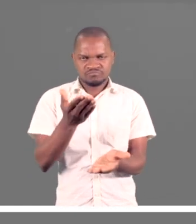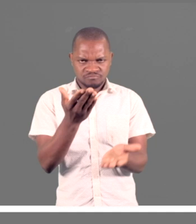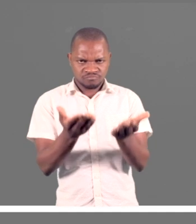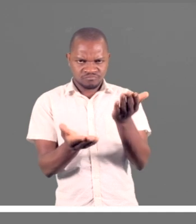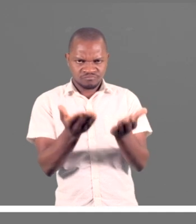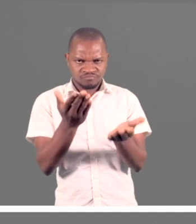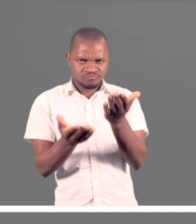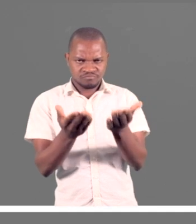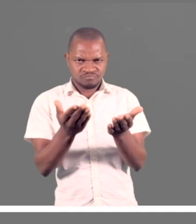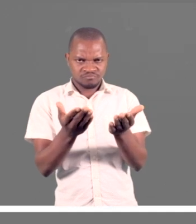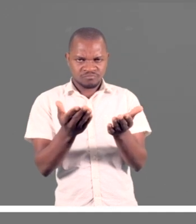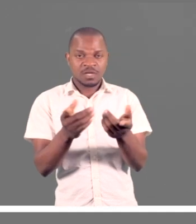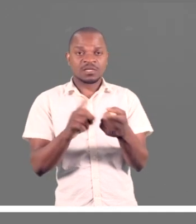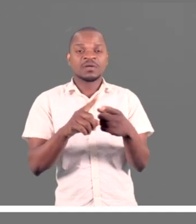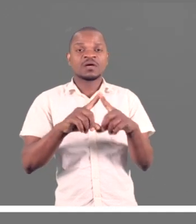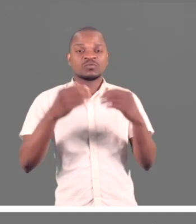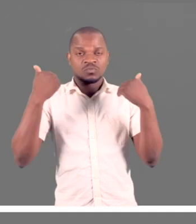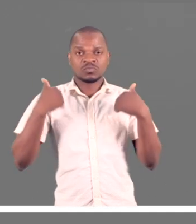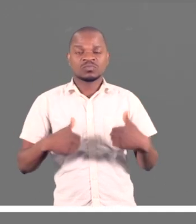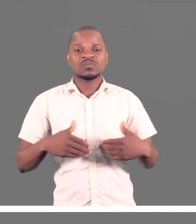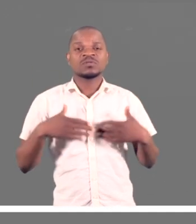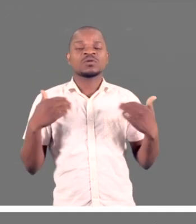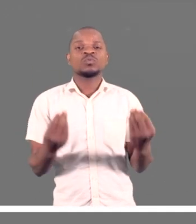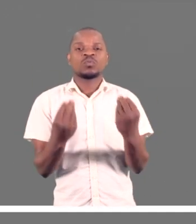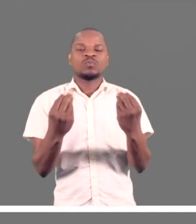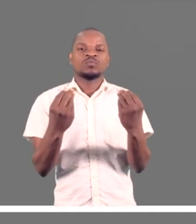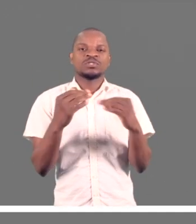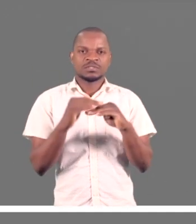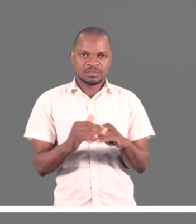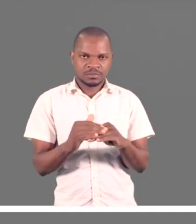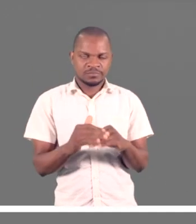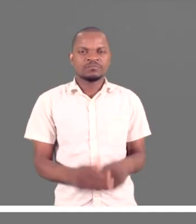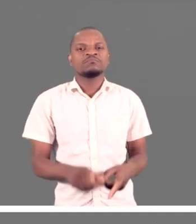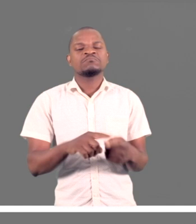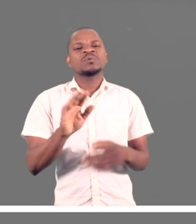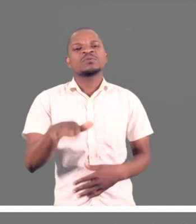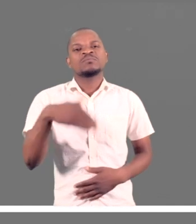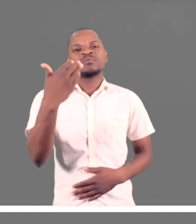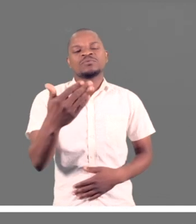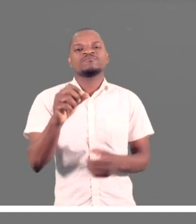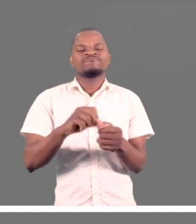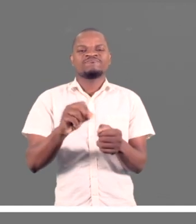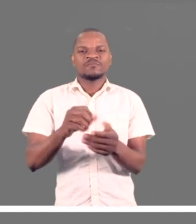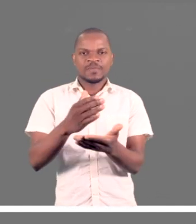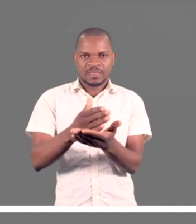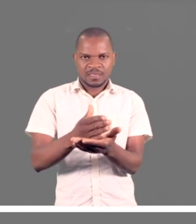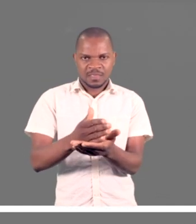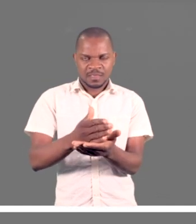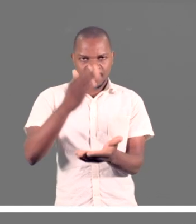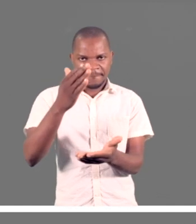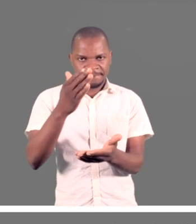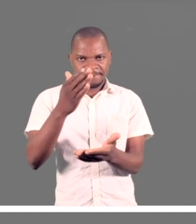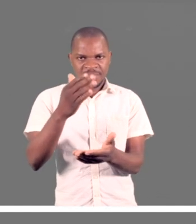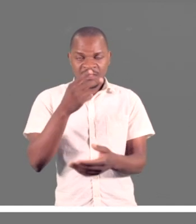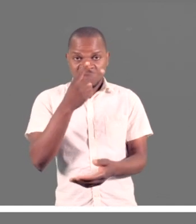o teste de acordo com as capacidades de saúde também da criança. E depois fazer